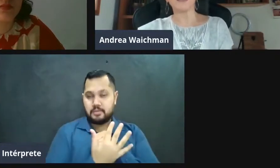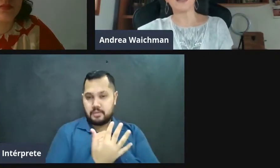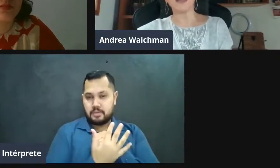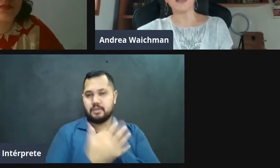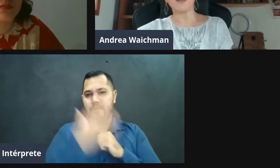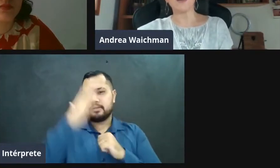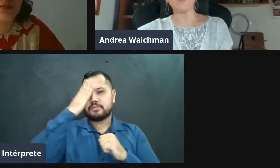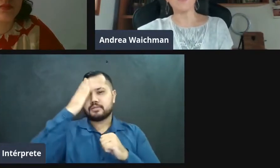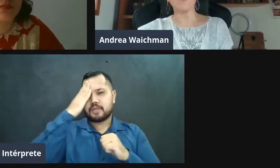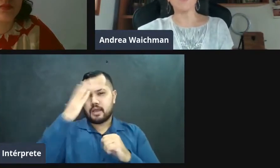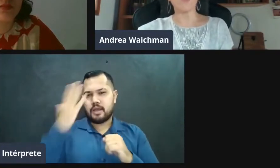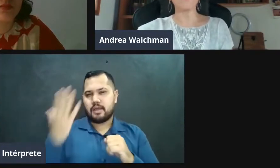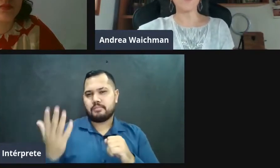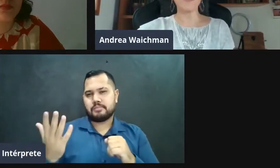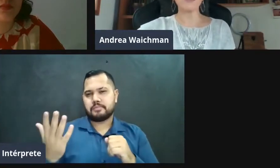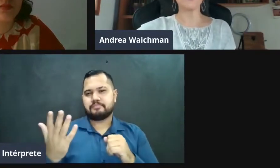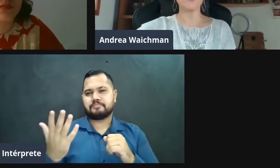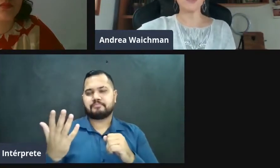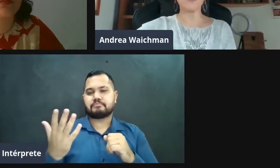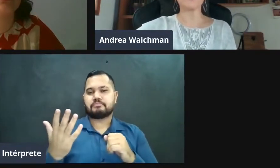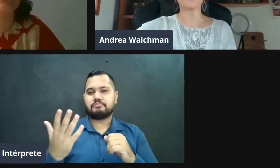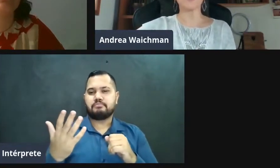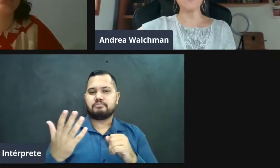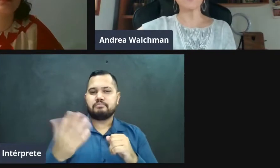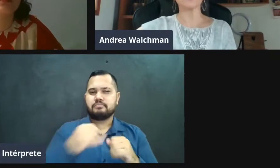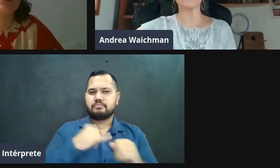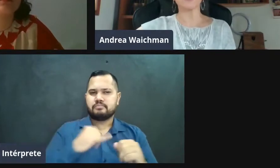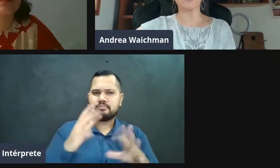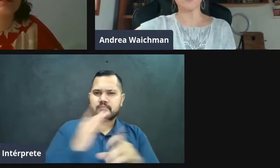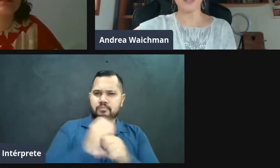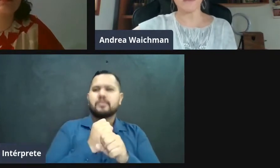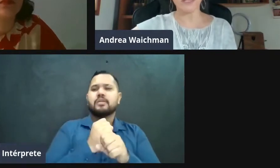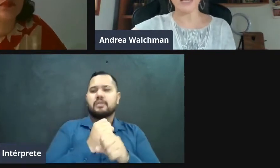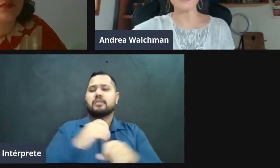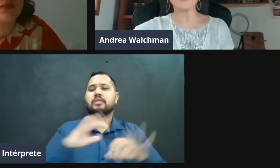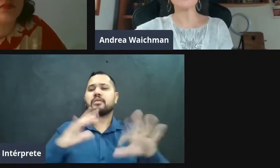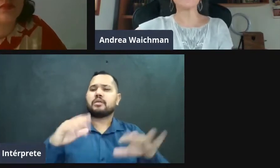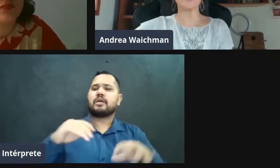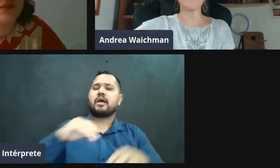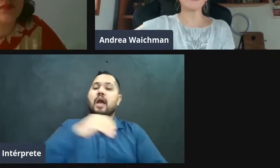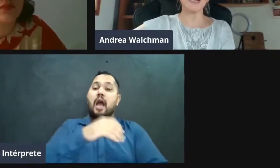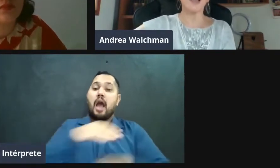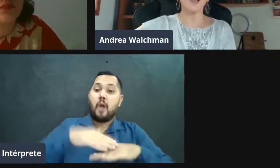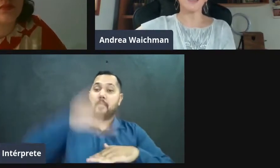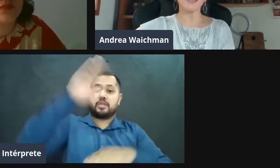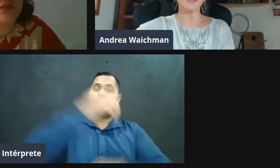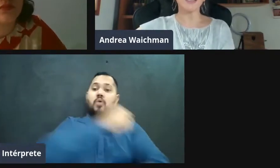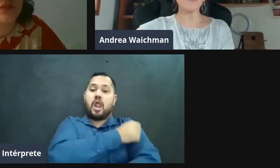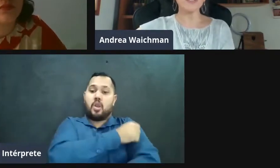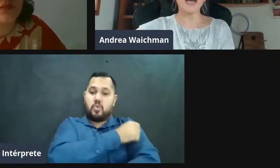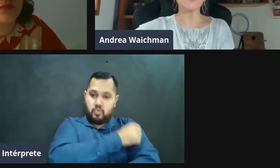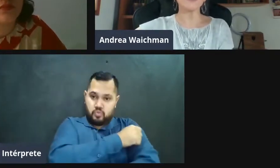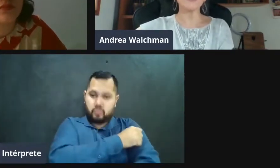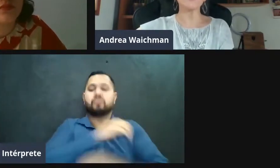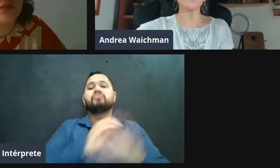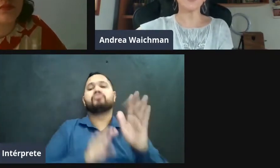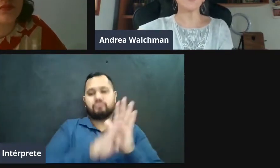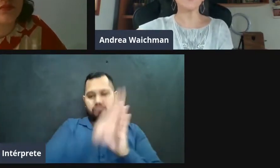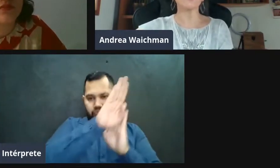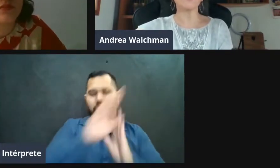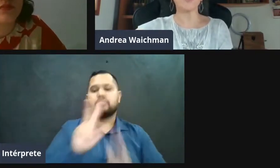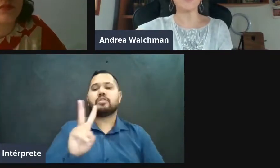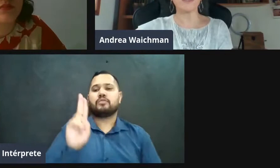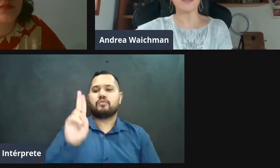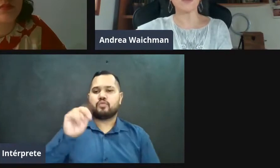que houve um aumento, inclusive, dos alunos em situação de vulnerabilidade, esses programas serão reforçados, tanto